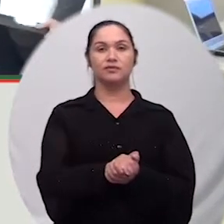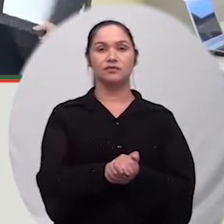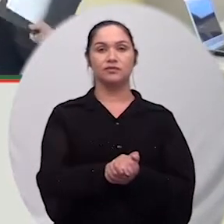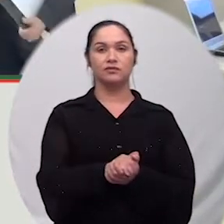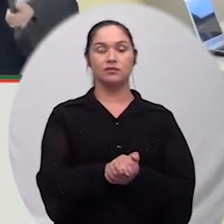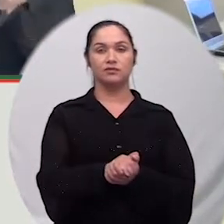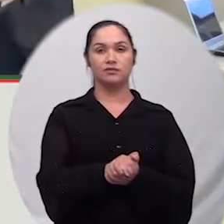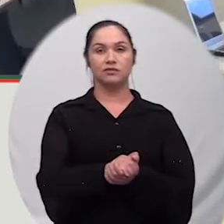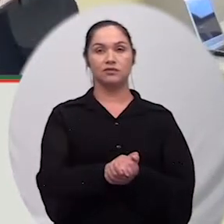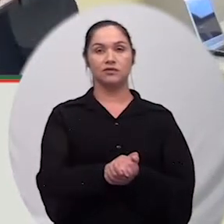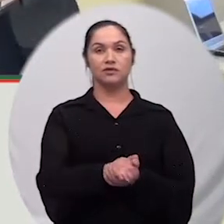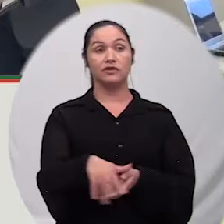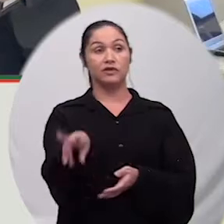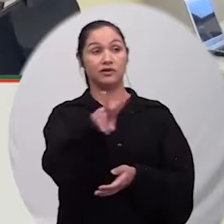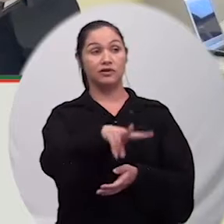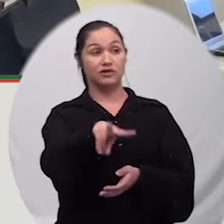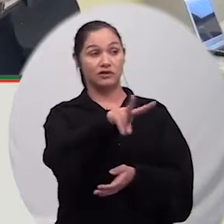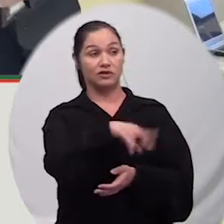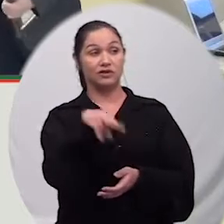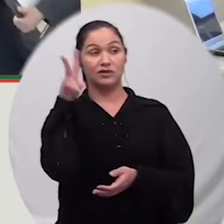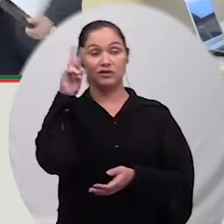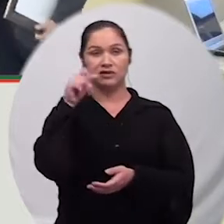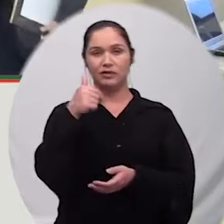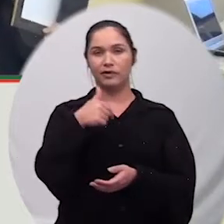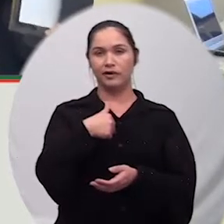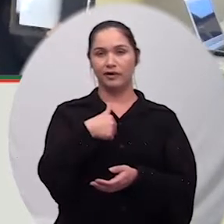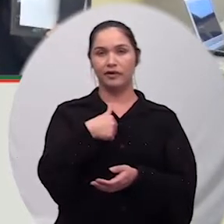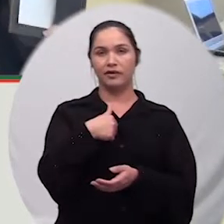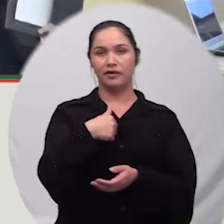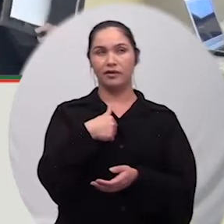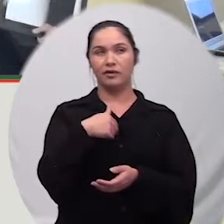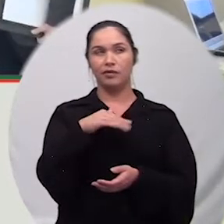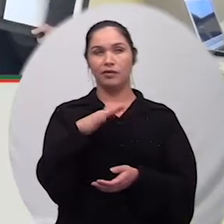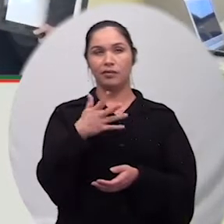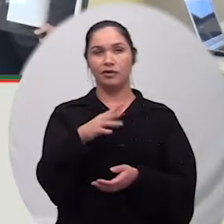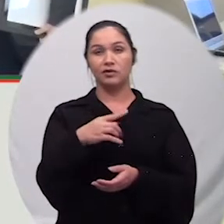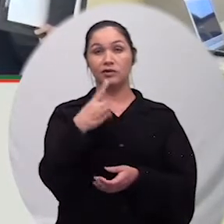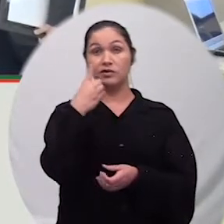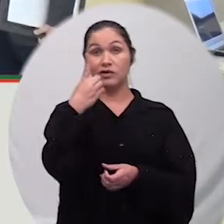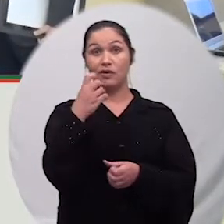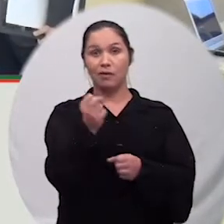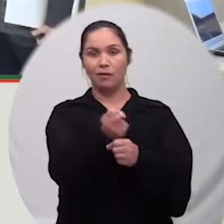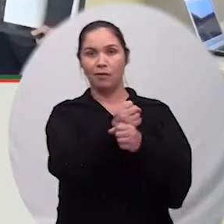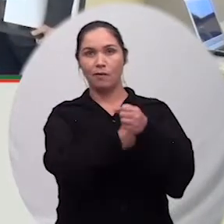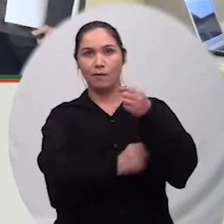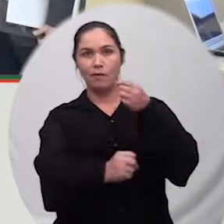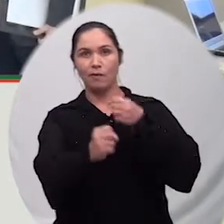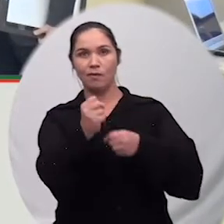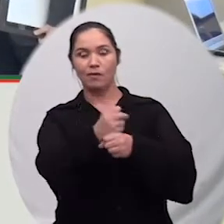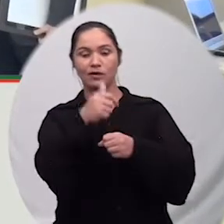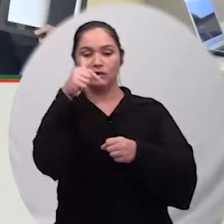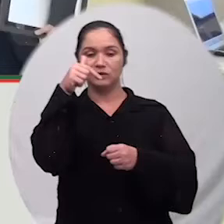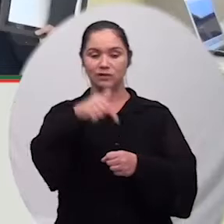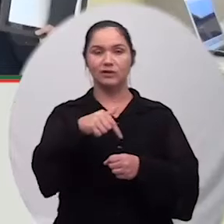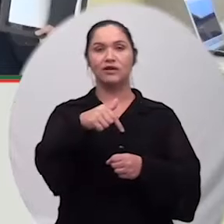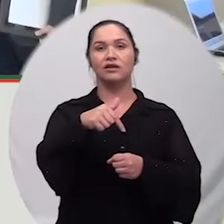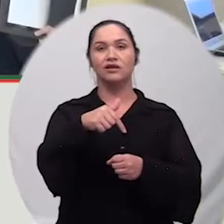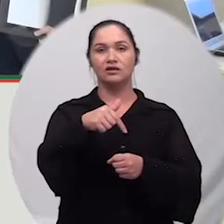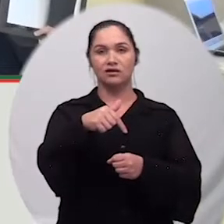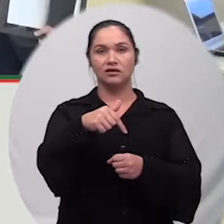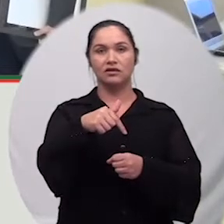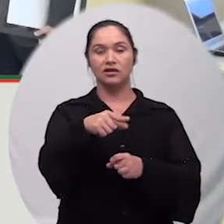os nobres vereadores lembram muito bem, eu estive aqui há praticamente um ano atrás e a gente falava nesse local aqui